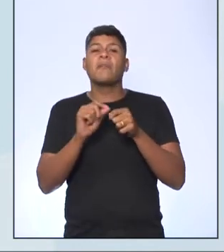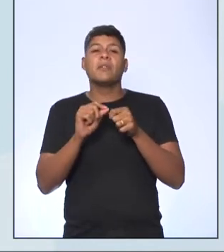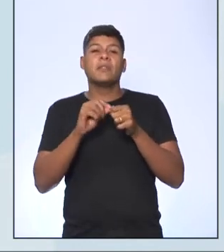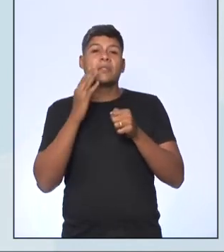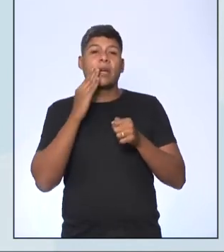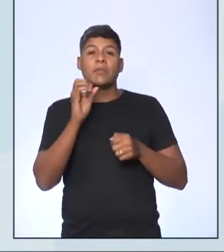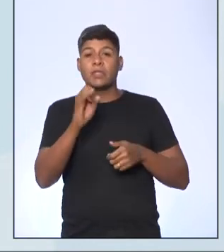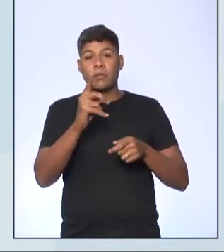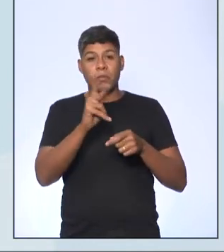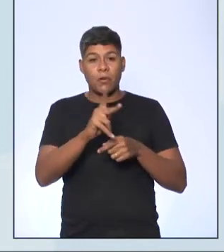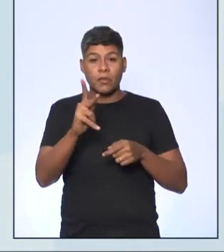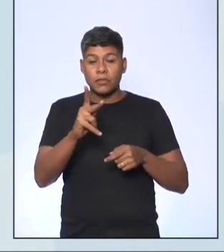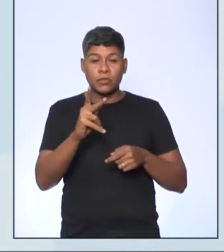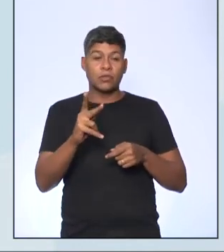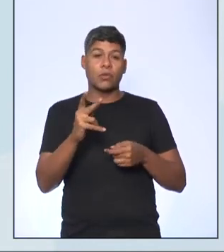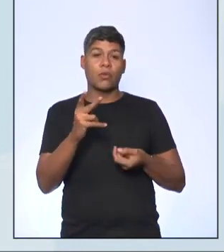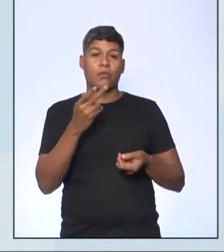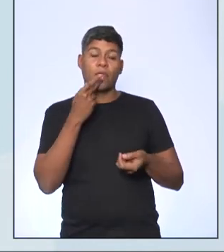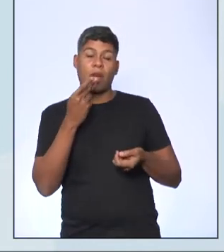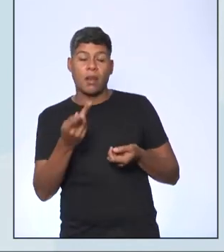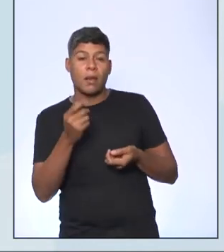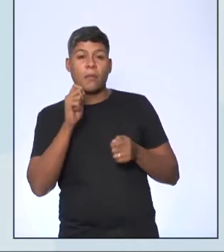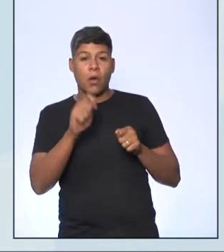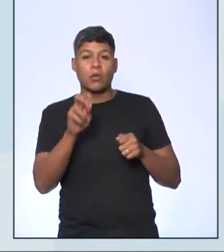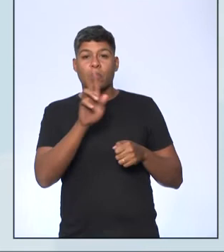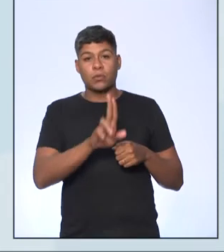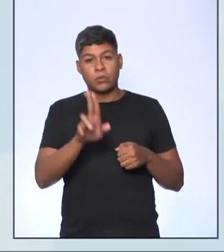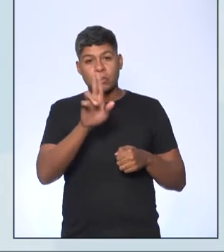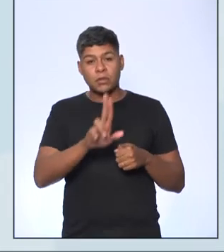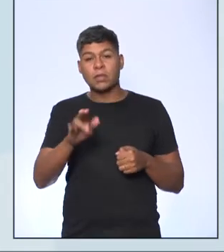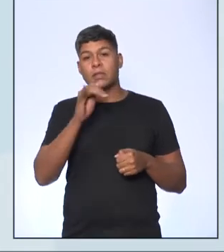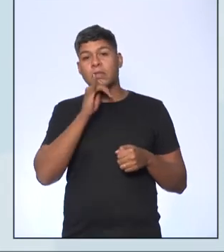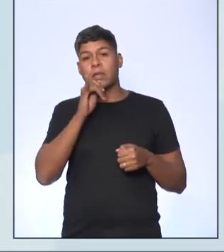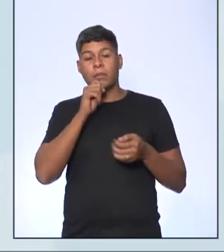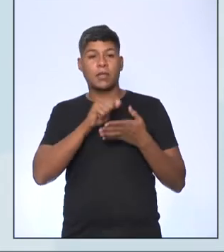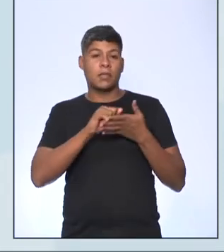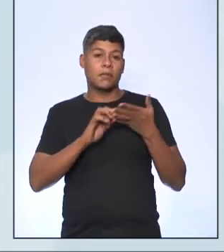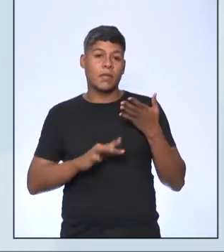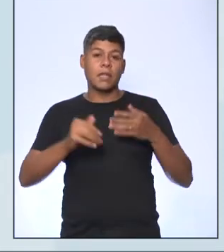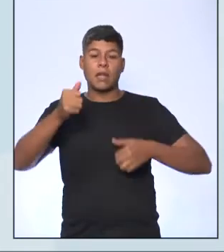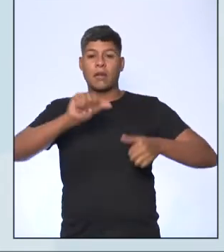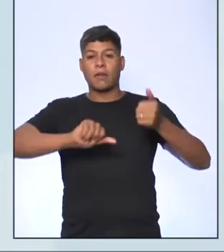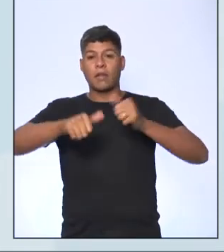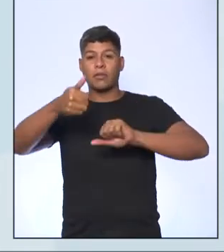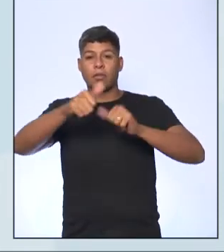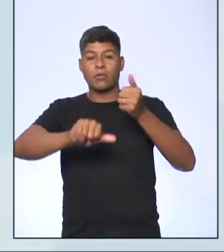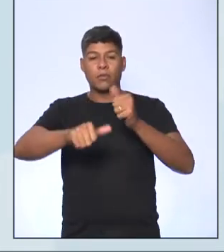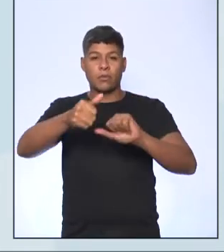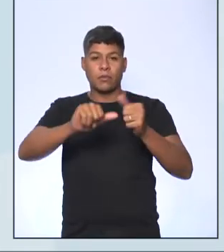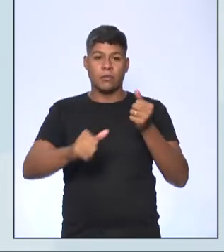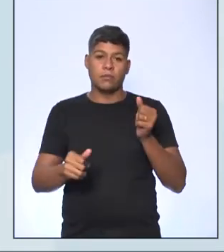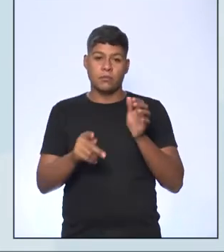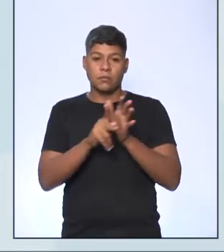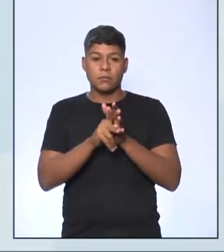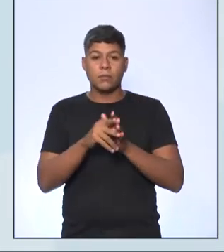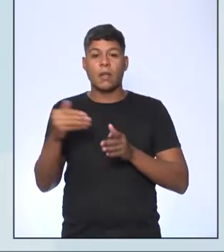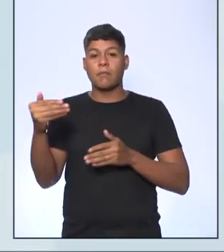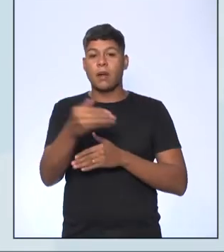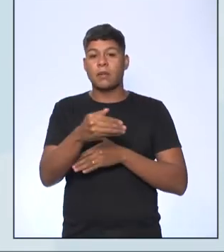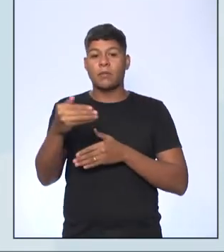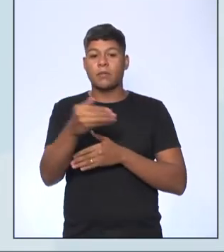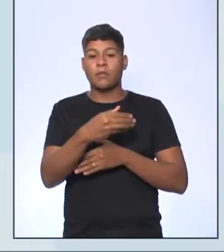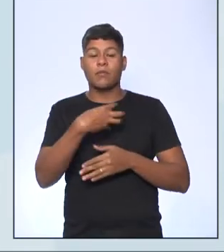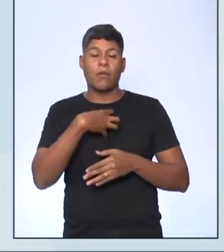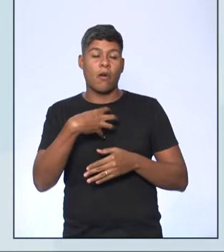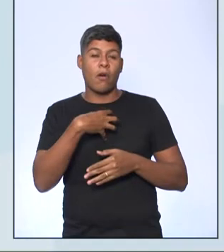seu professor achar pertinente, ele pode usar isso até como atividade avaliativa, se for o caso. Participar de